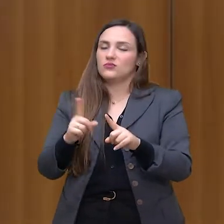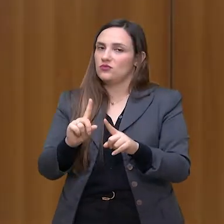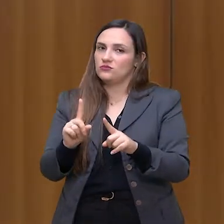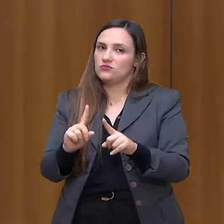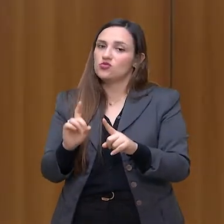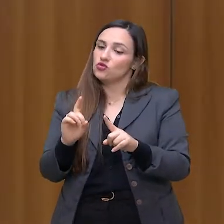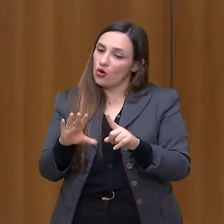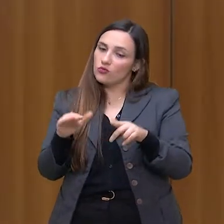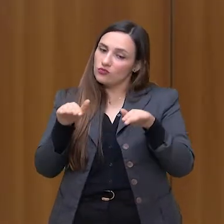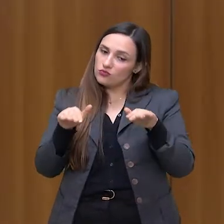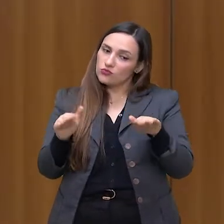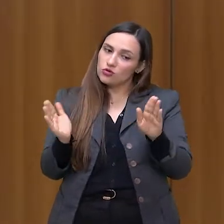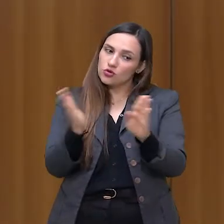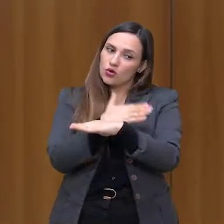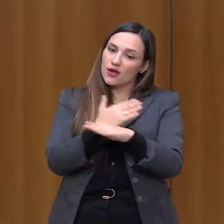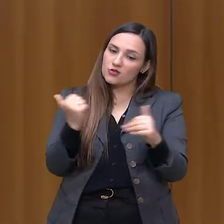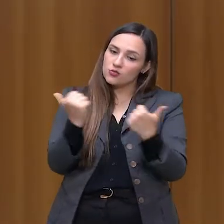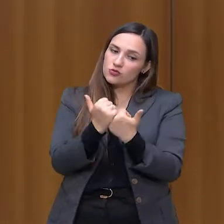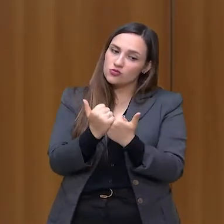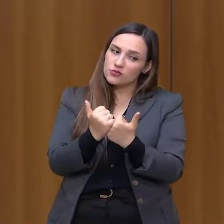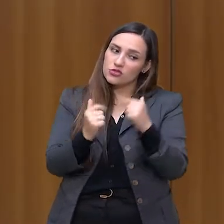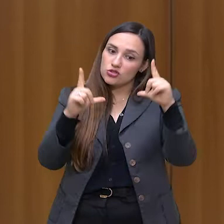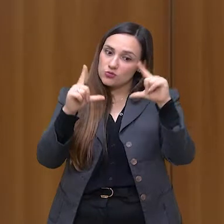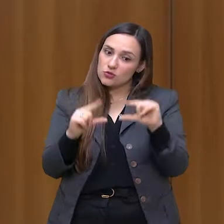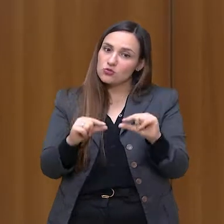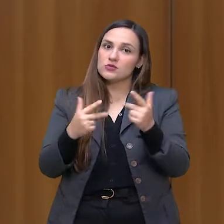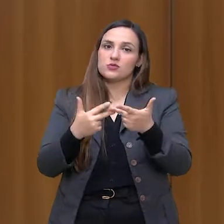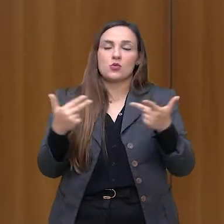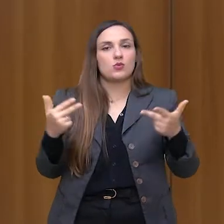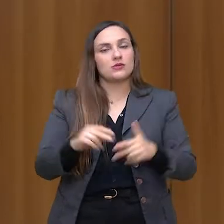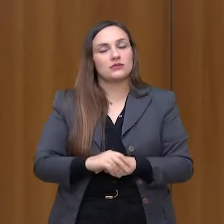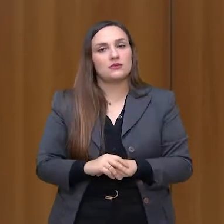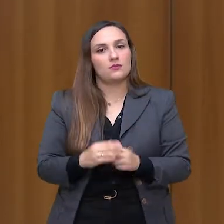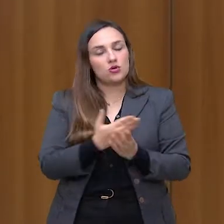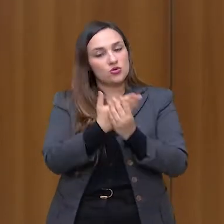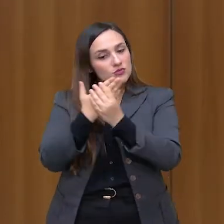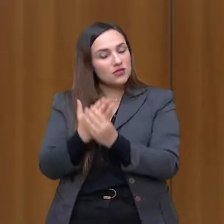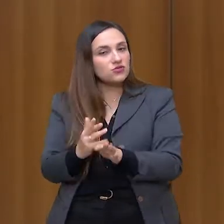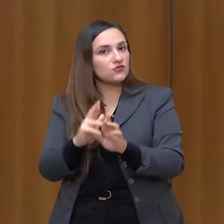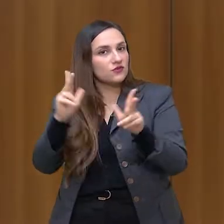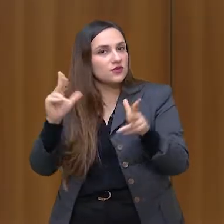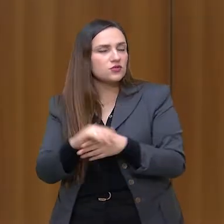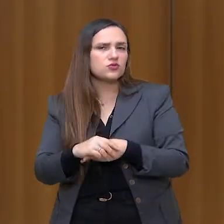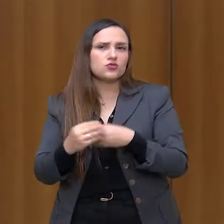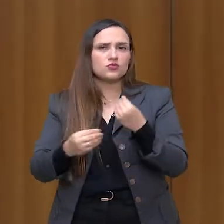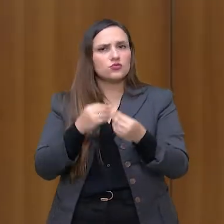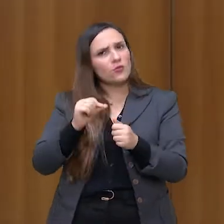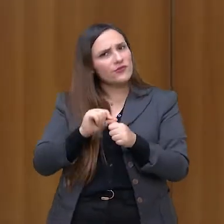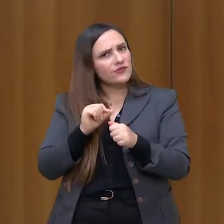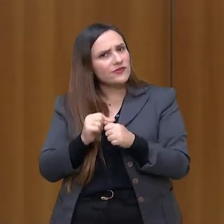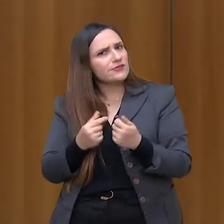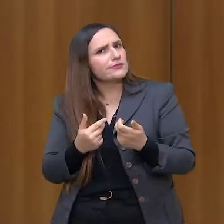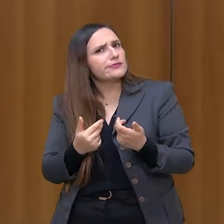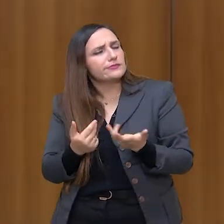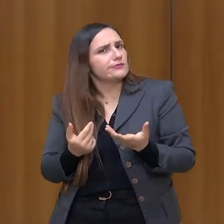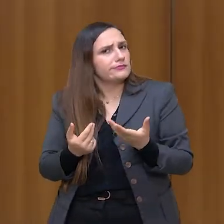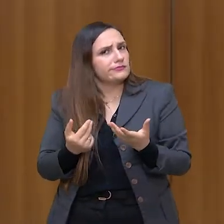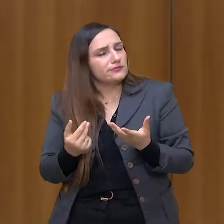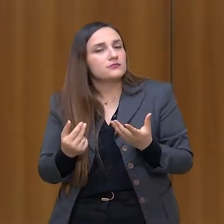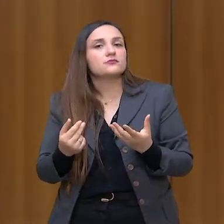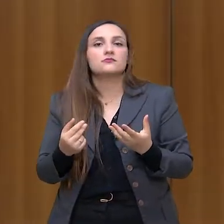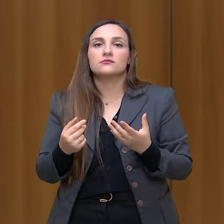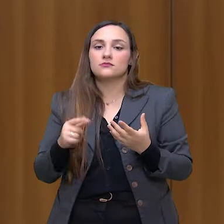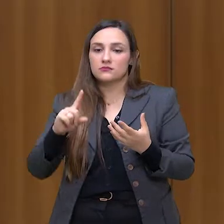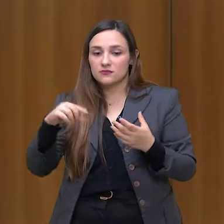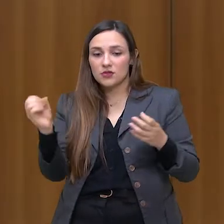ser sustentável, é pensar em troca, em inovar os processos, no sentido de como fazer as